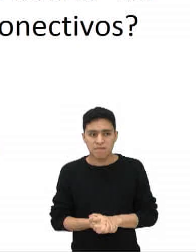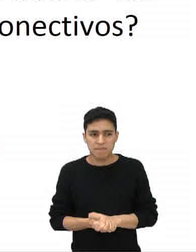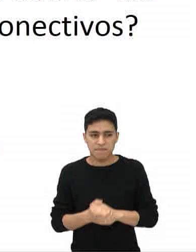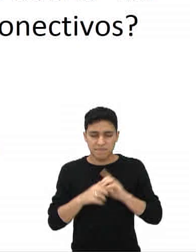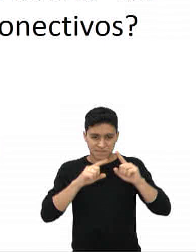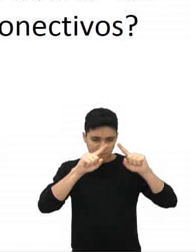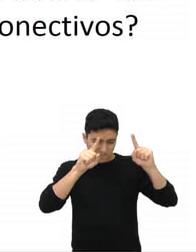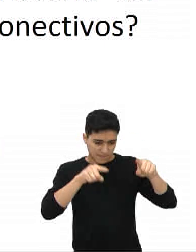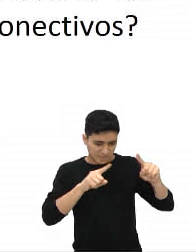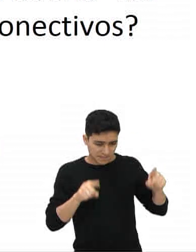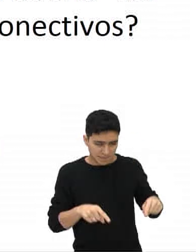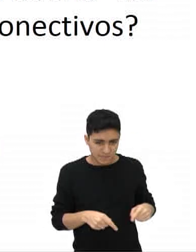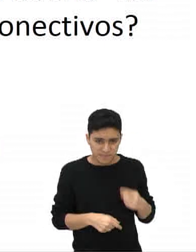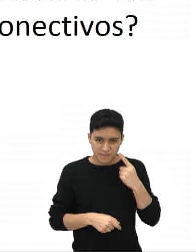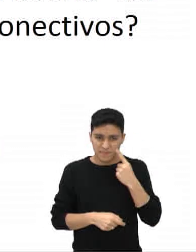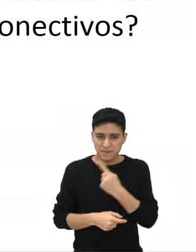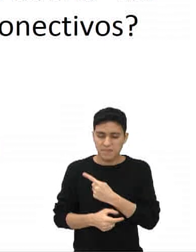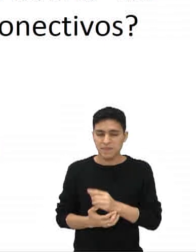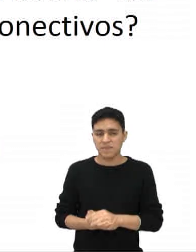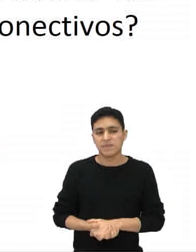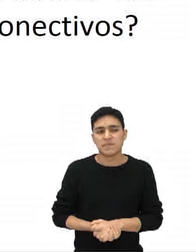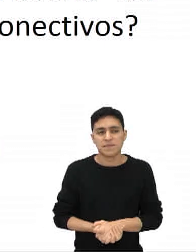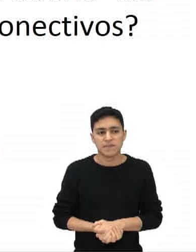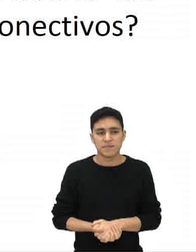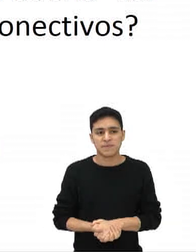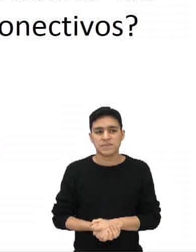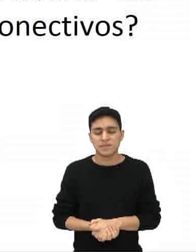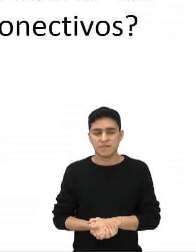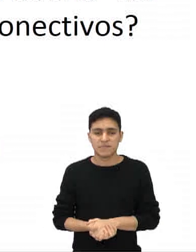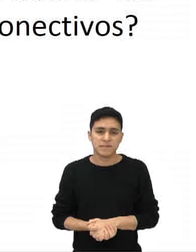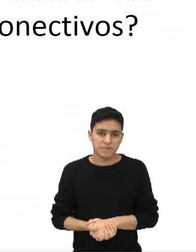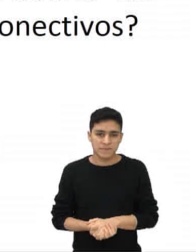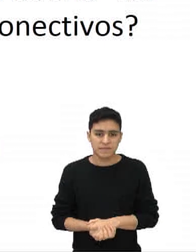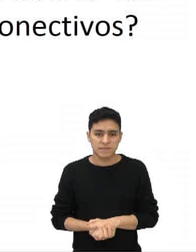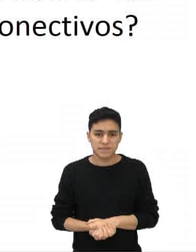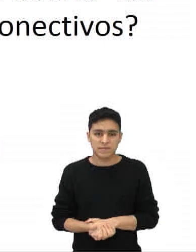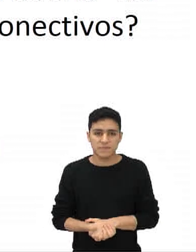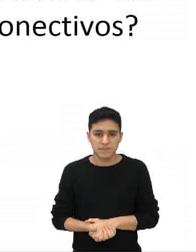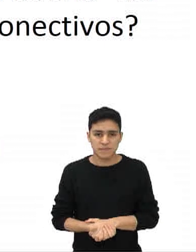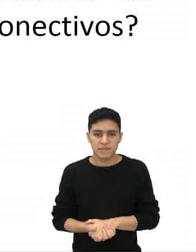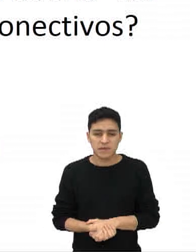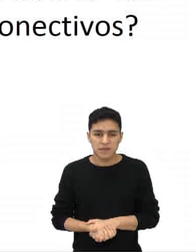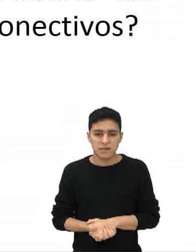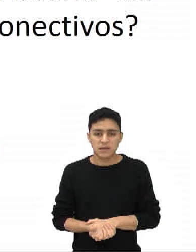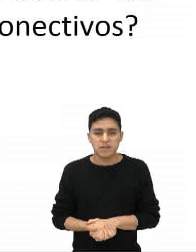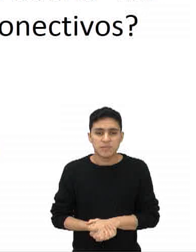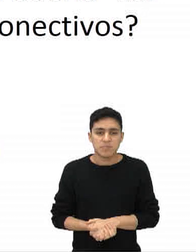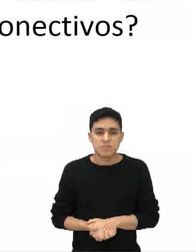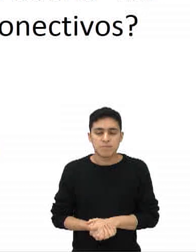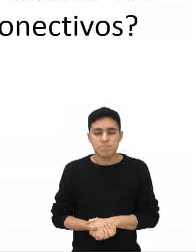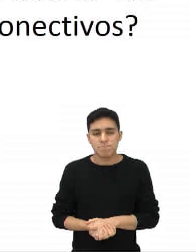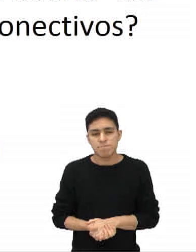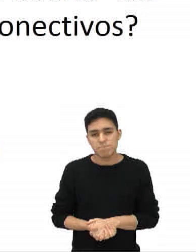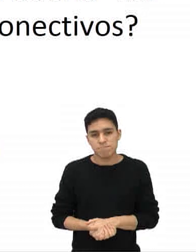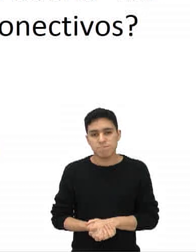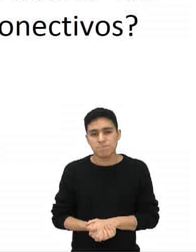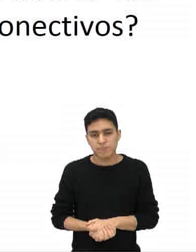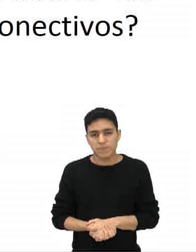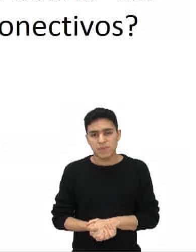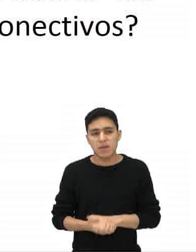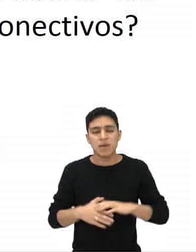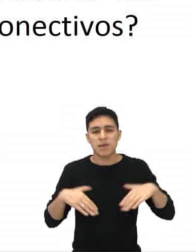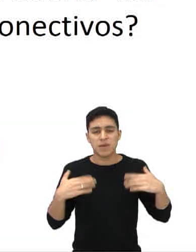forma, em consequência, talvez, em resumo, antes de mais nada ou